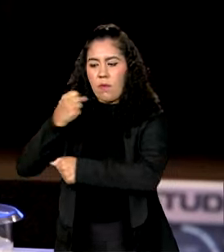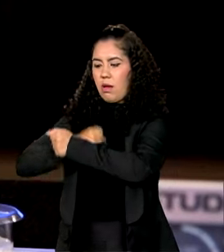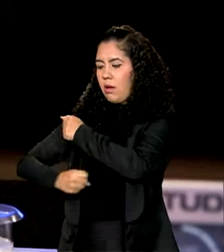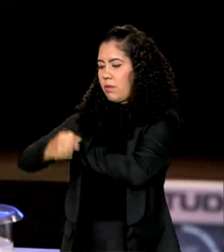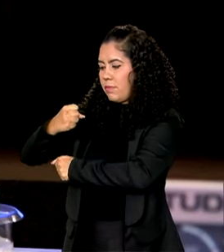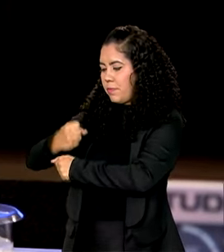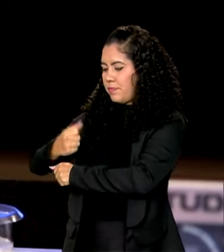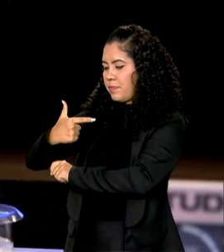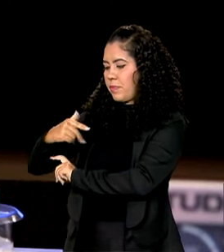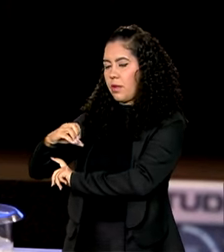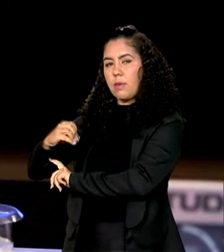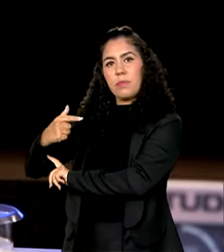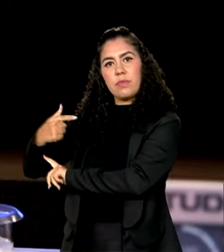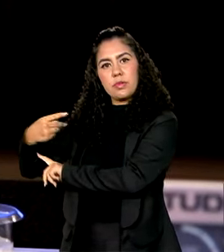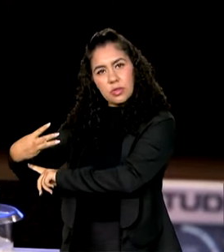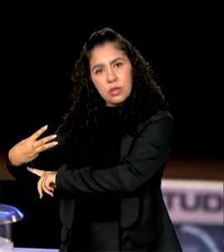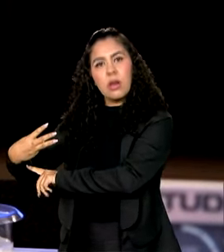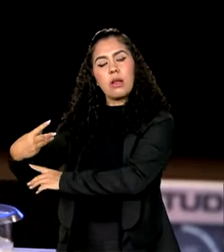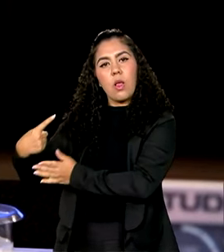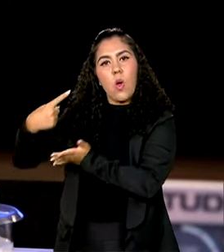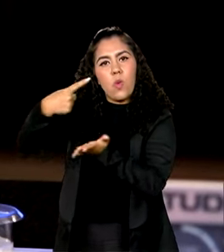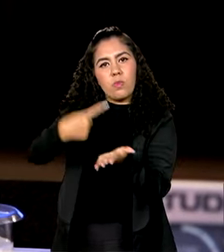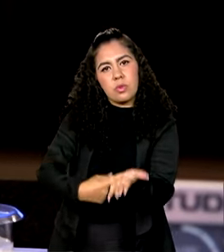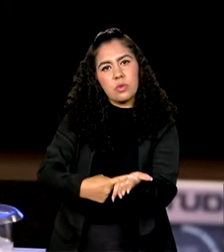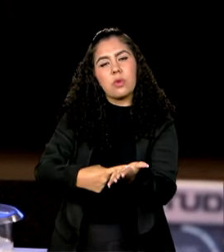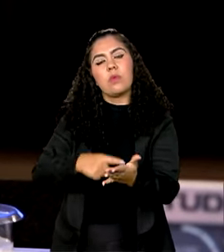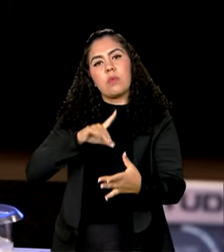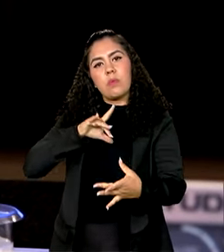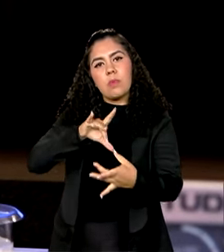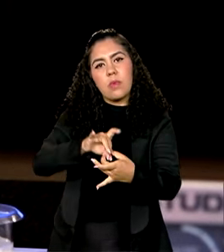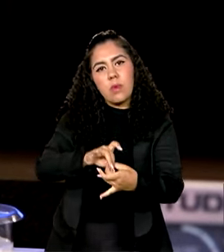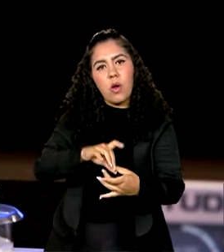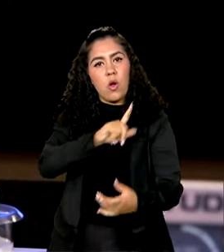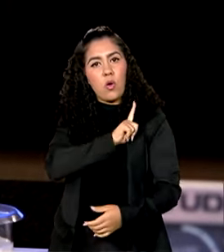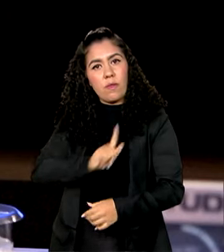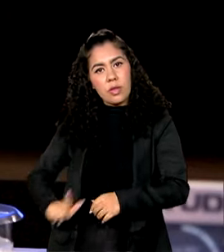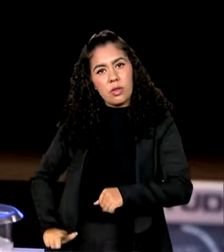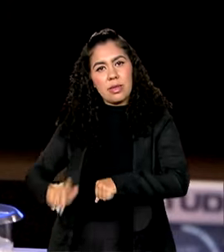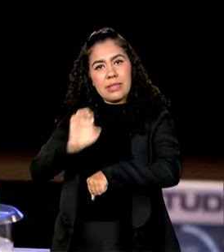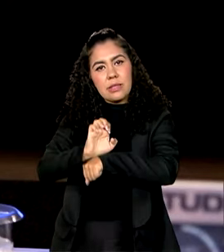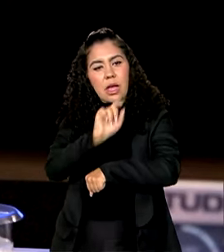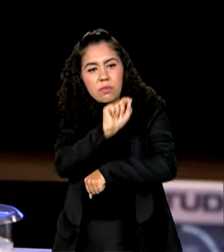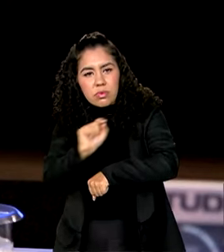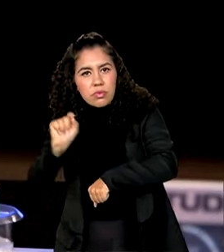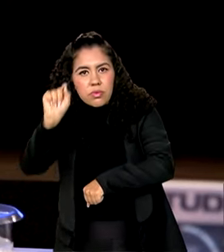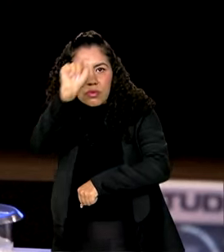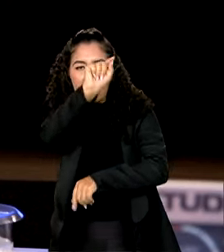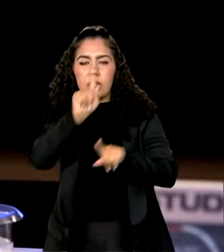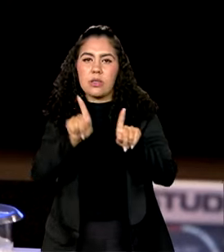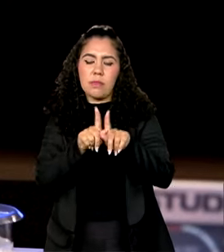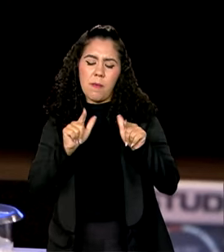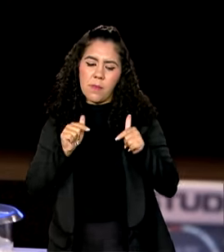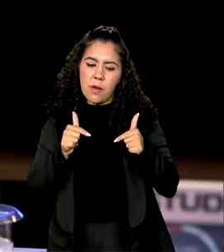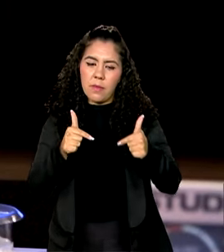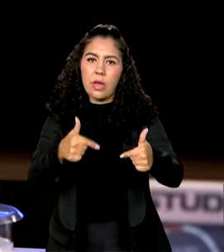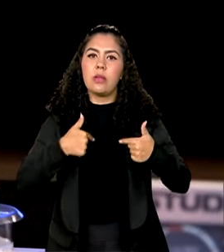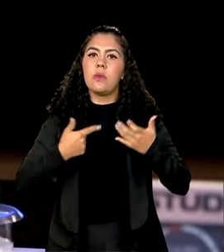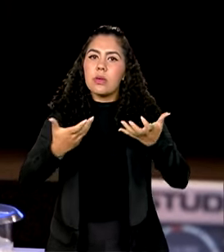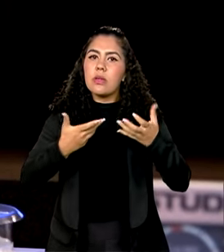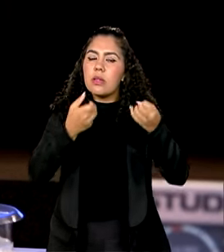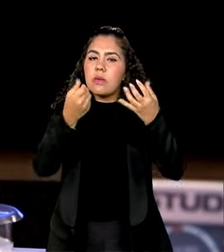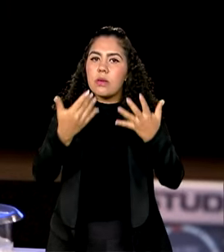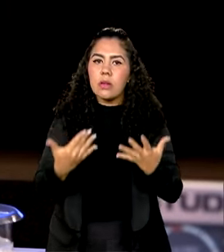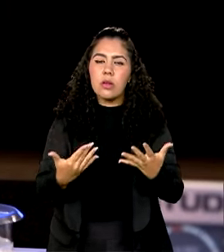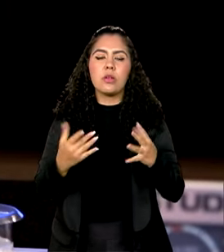passado, já num pacto com governadores e com uma atuação muito forte, e eu queria frisar aqui, de